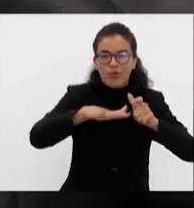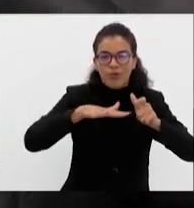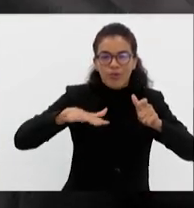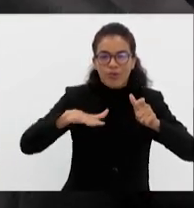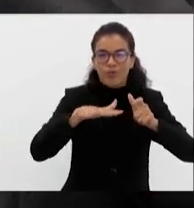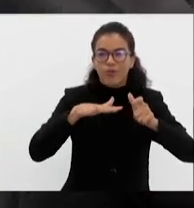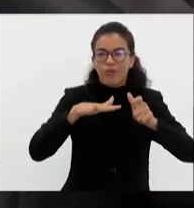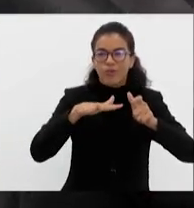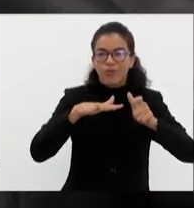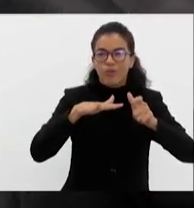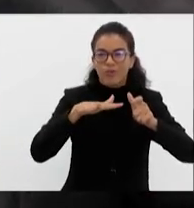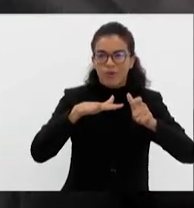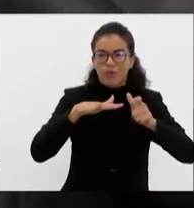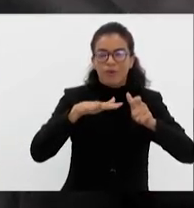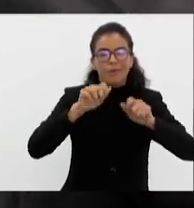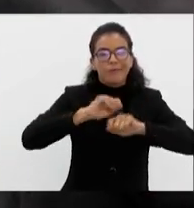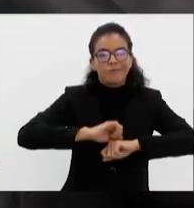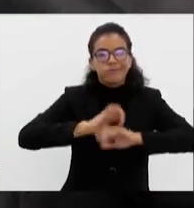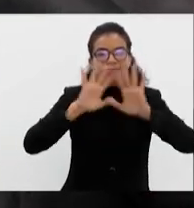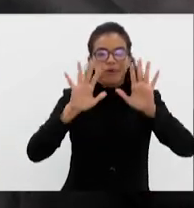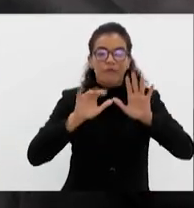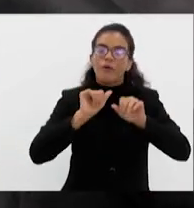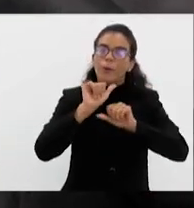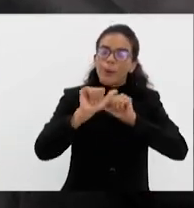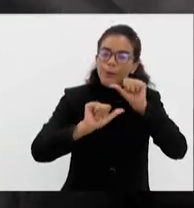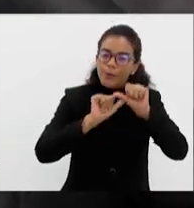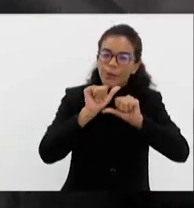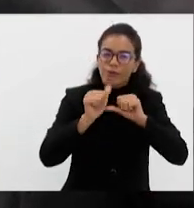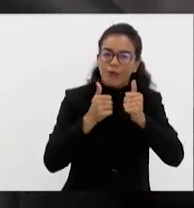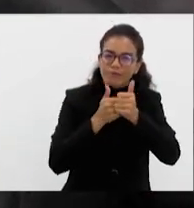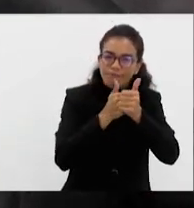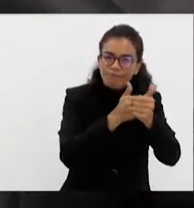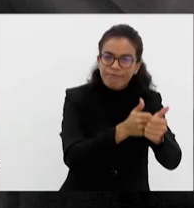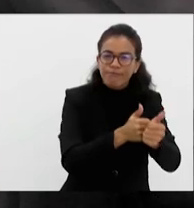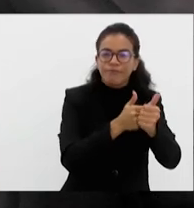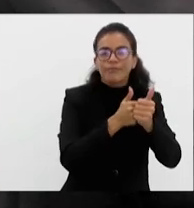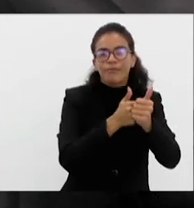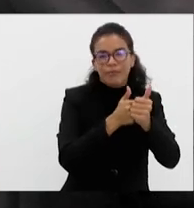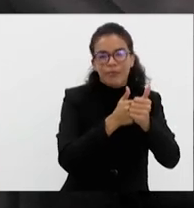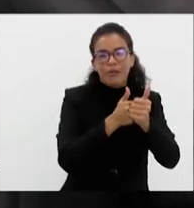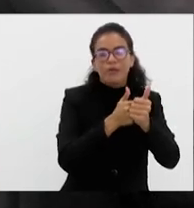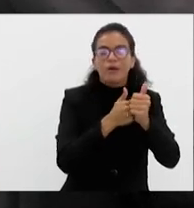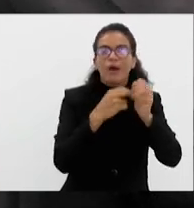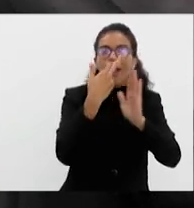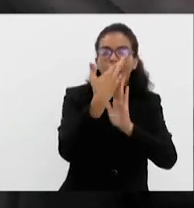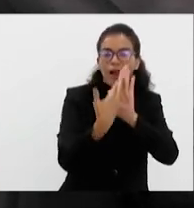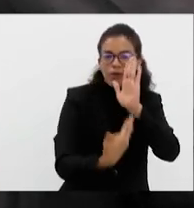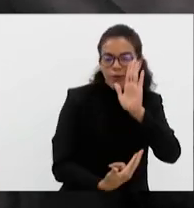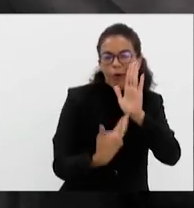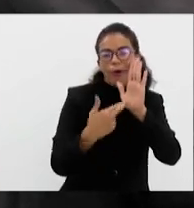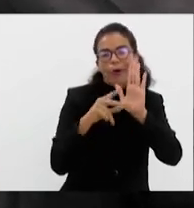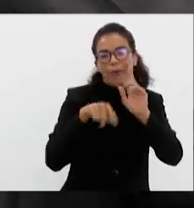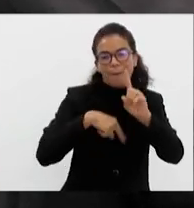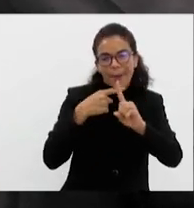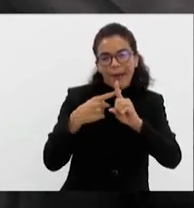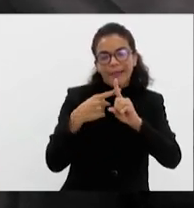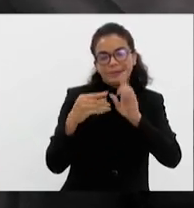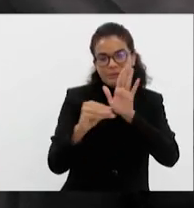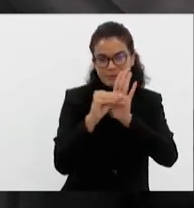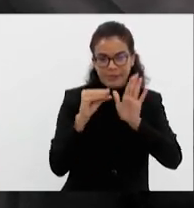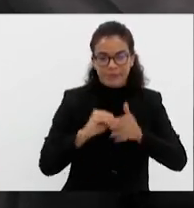Embora esteja claro ali. Vamos refazer, de acordo com a súmula da CCJ, perfeito. Constitucionalidade com emenda.